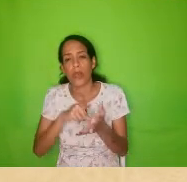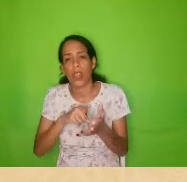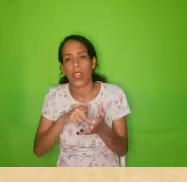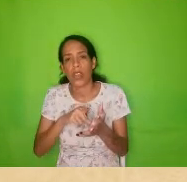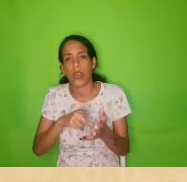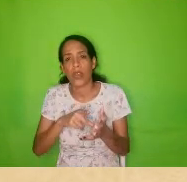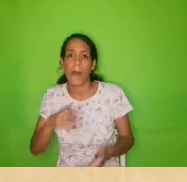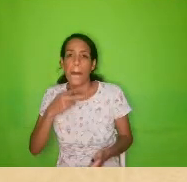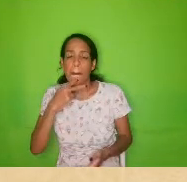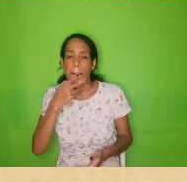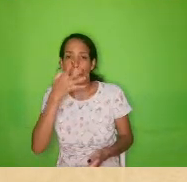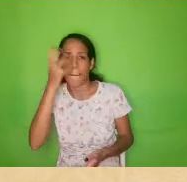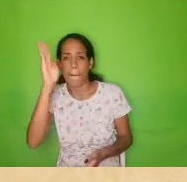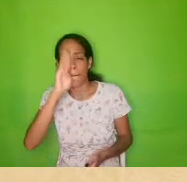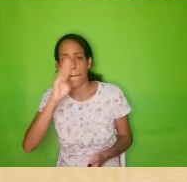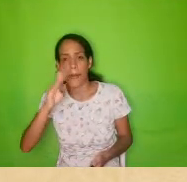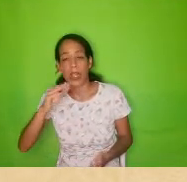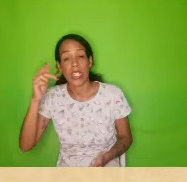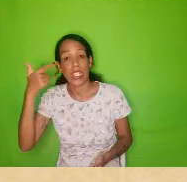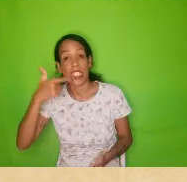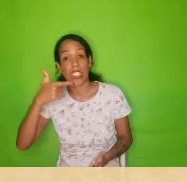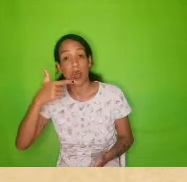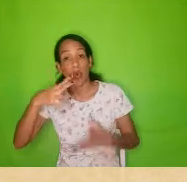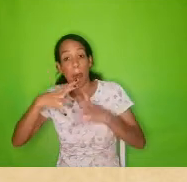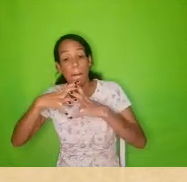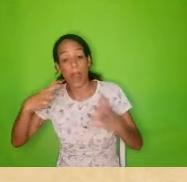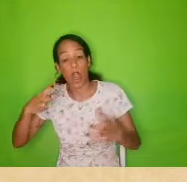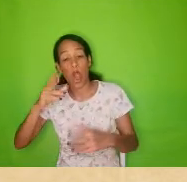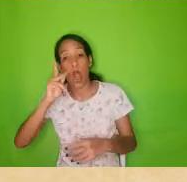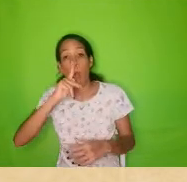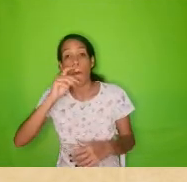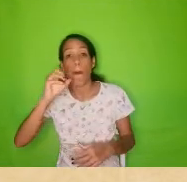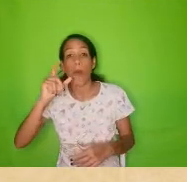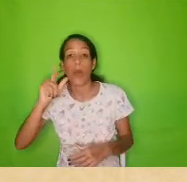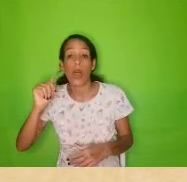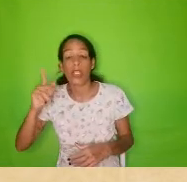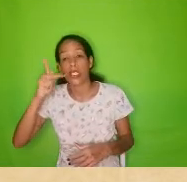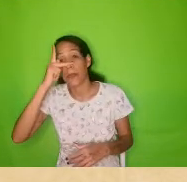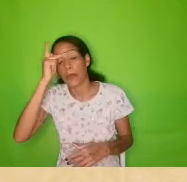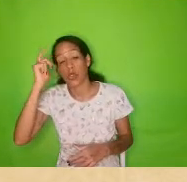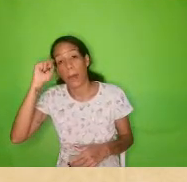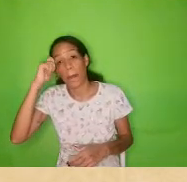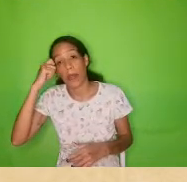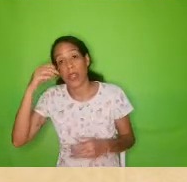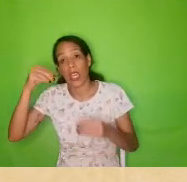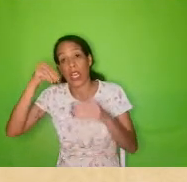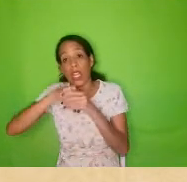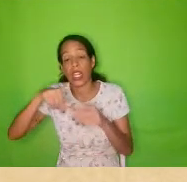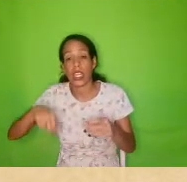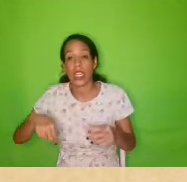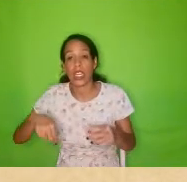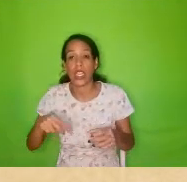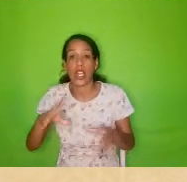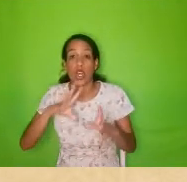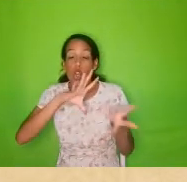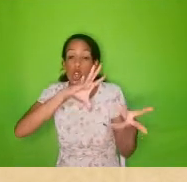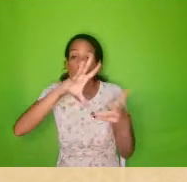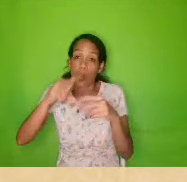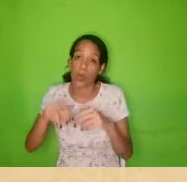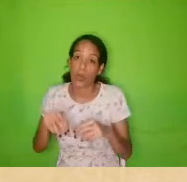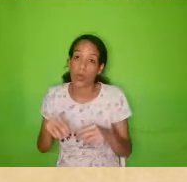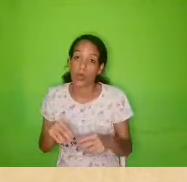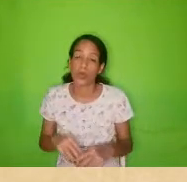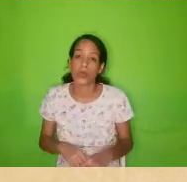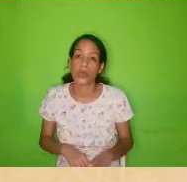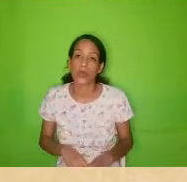que tem a segunda maior população negra, leia-se, pardos e pretos, do mundo.